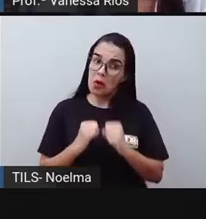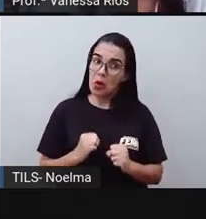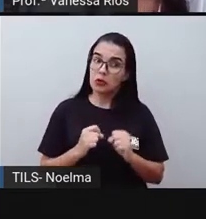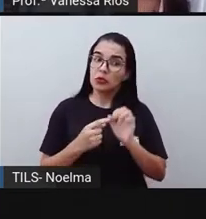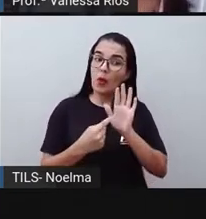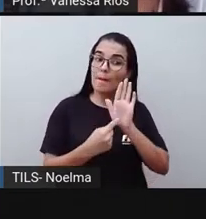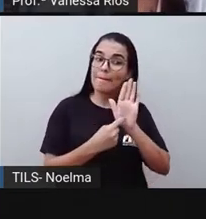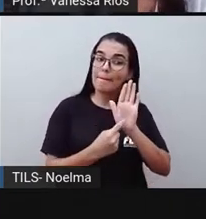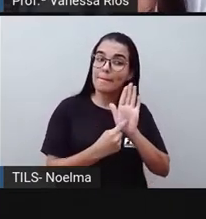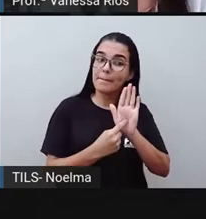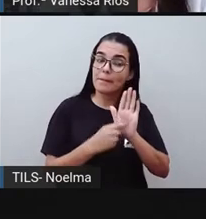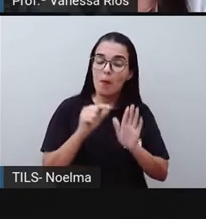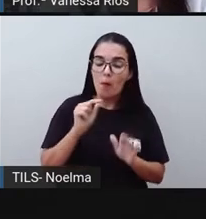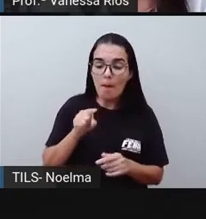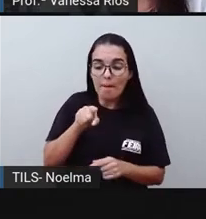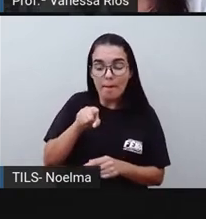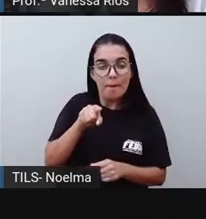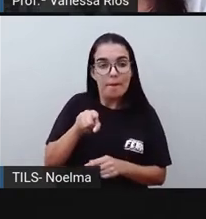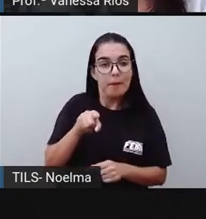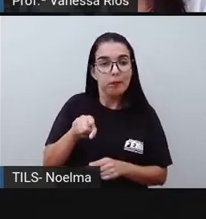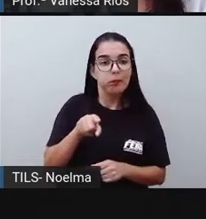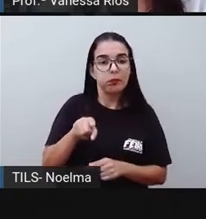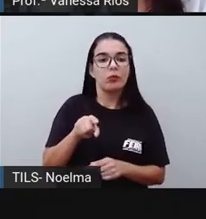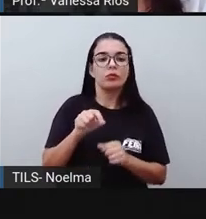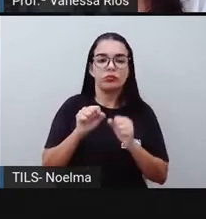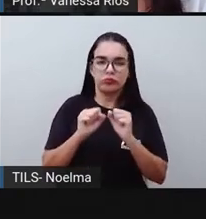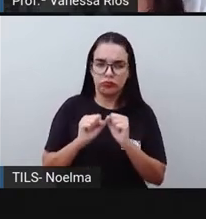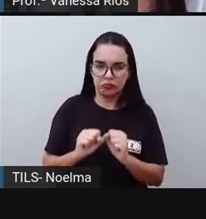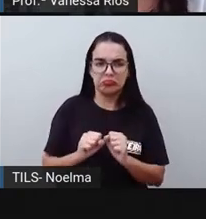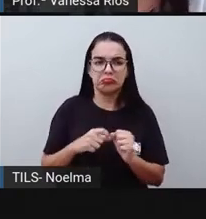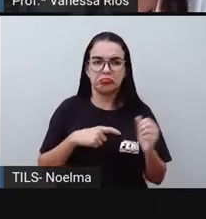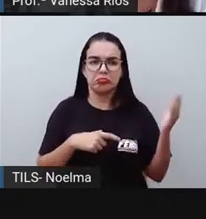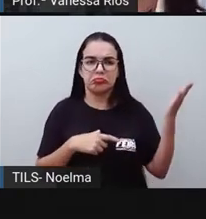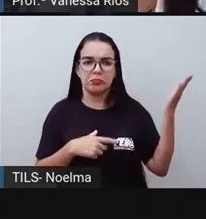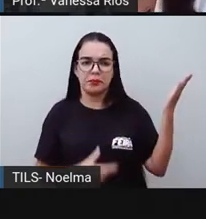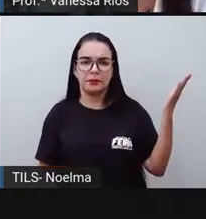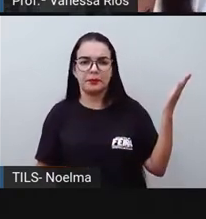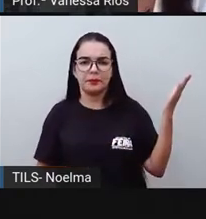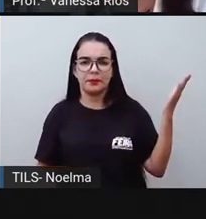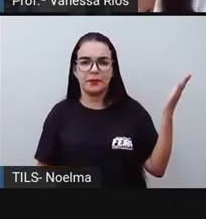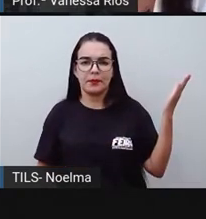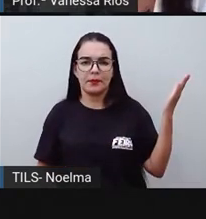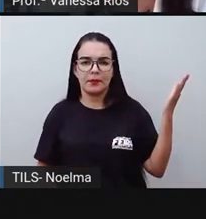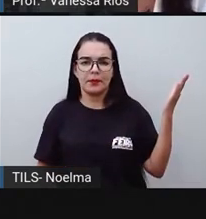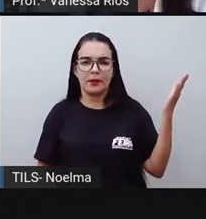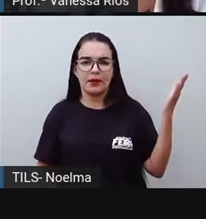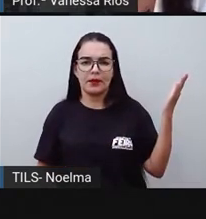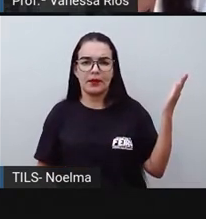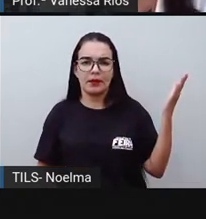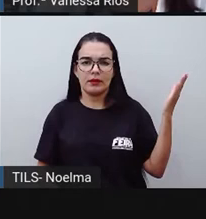também, indicando a operação da multiplicação.